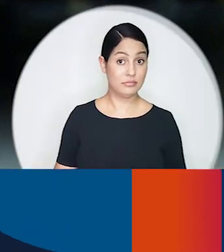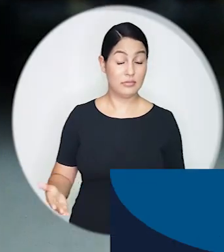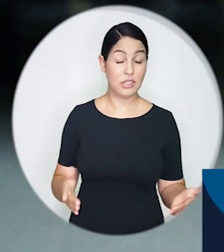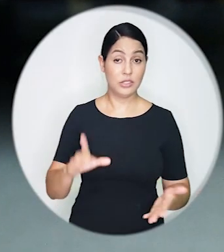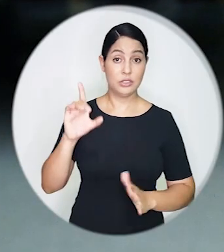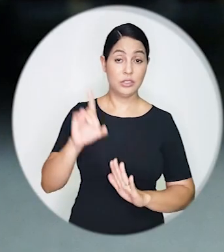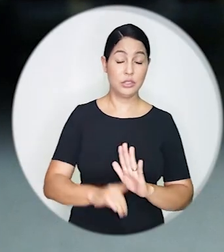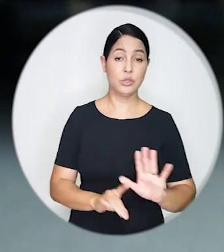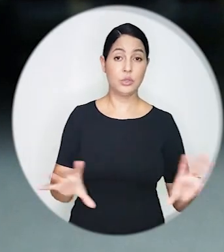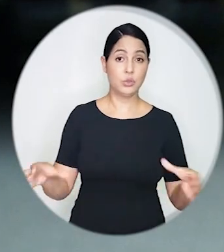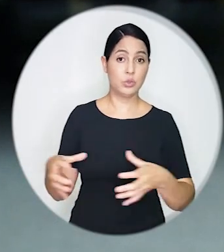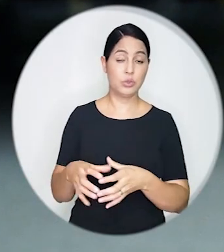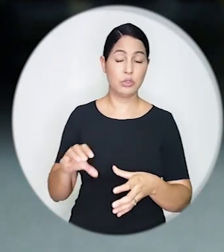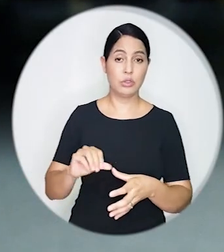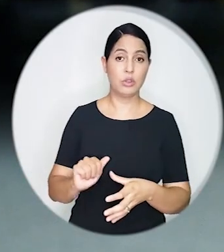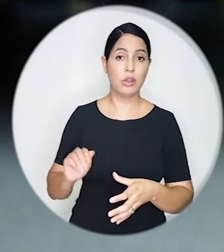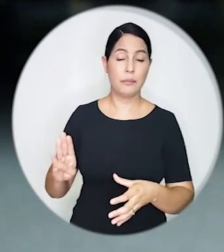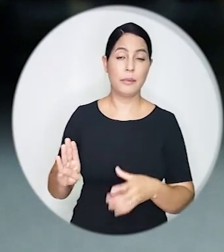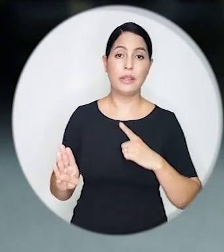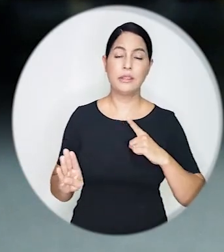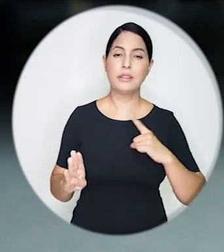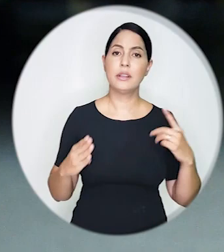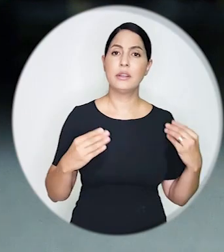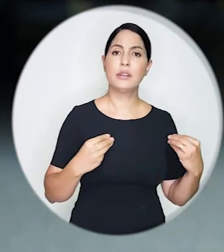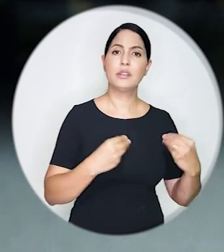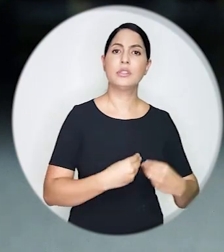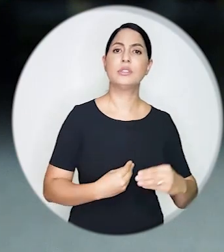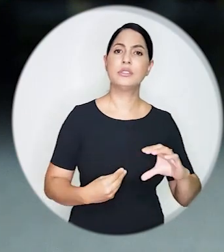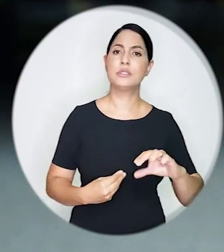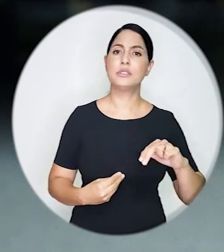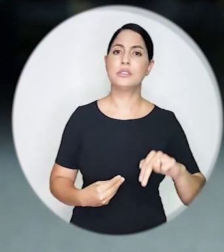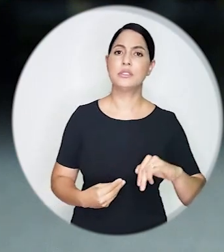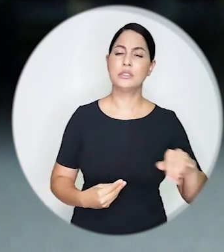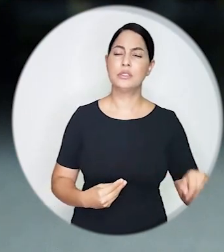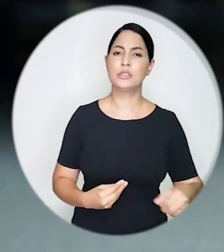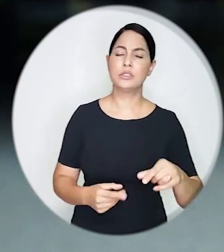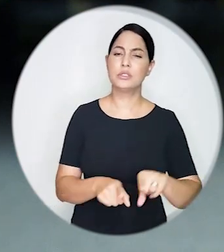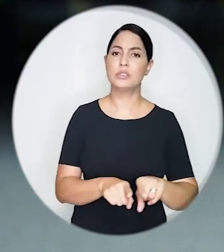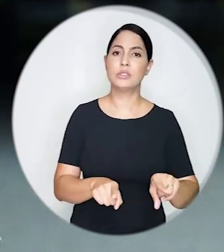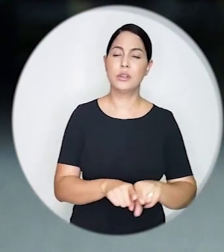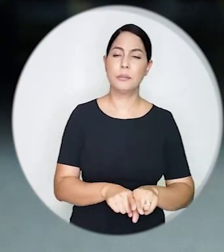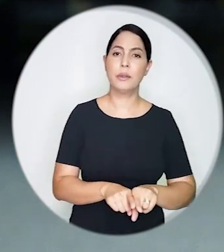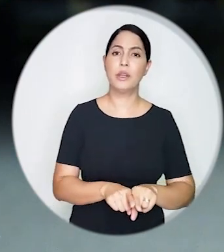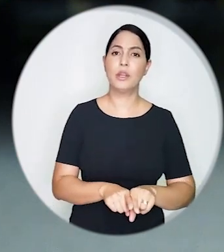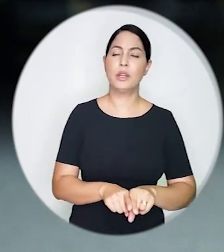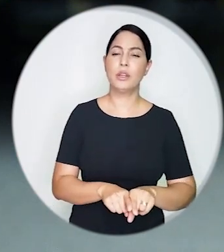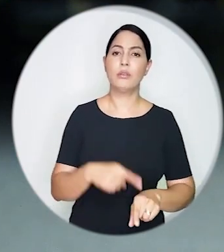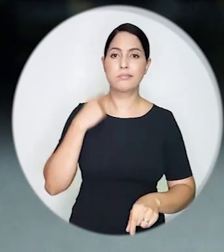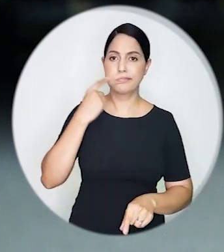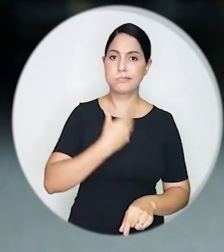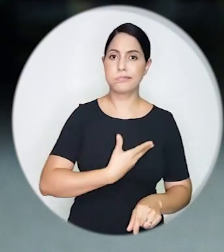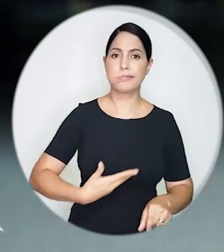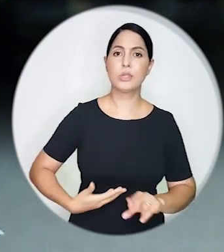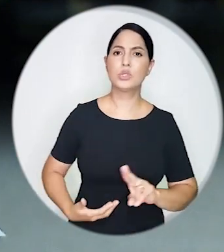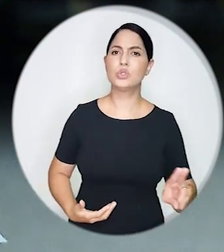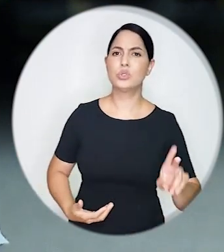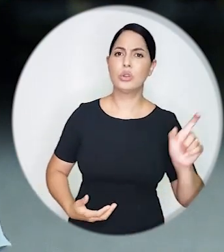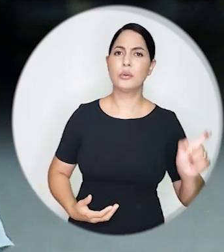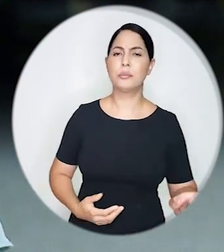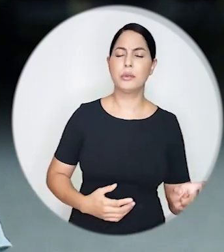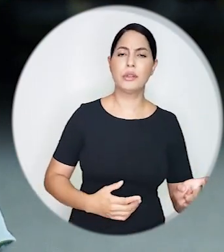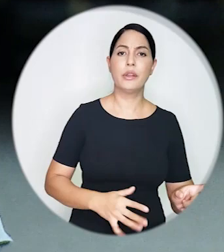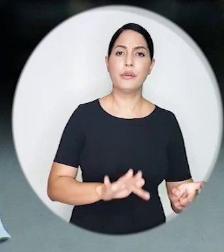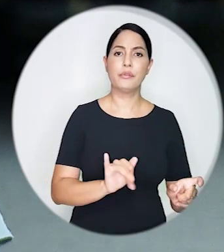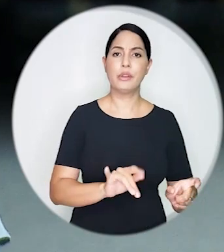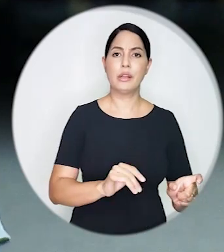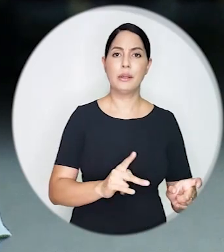A diretoria do Conselho Federal da OAB se reuniu com o ministro do Conselho Nacional de Justiça e o Corregedor Nacional da Justiça, Luiz Felipe